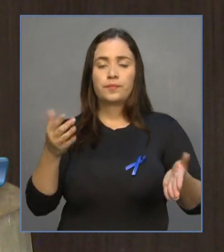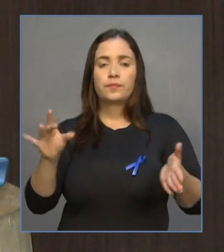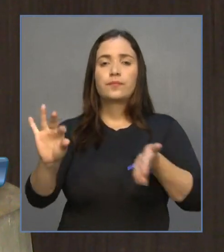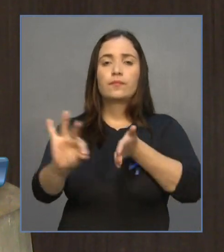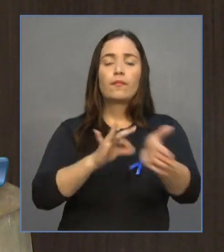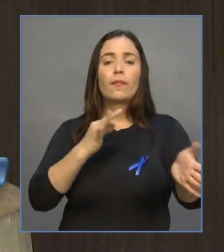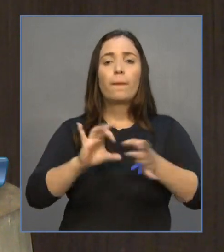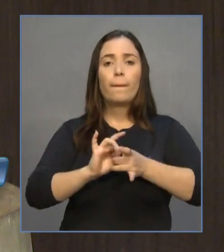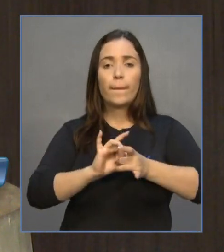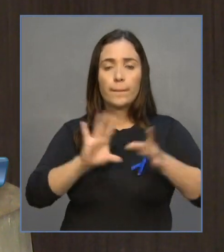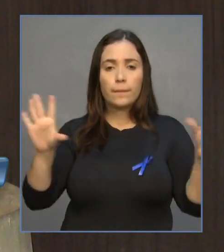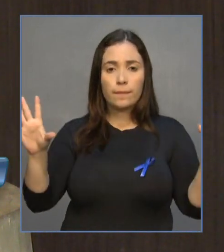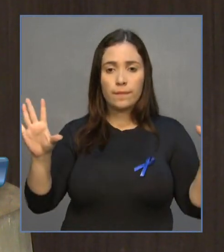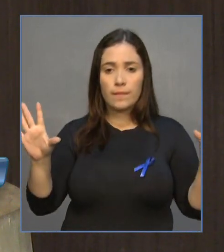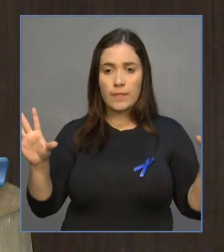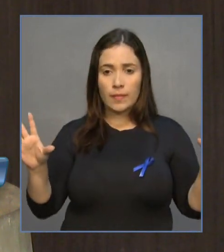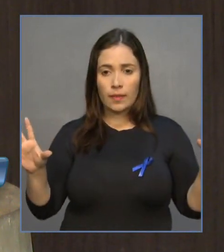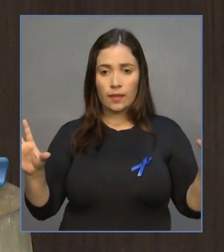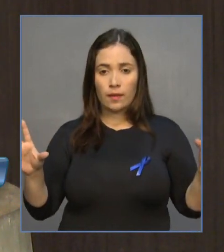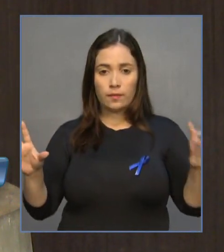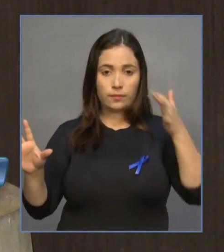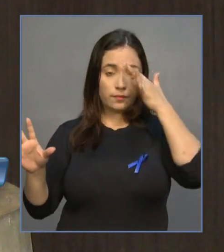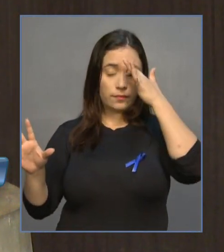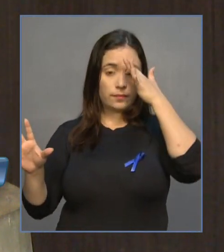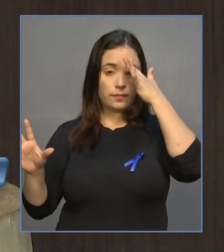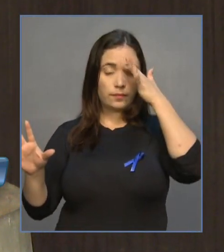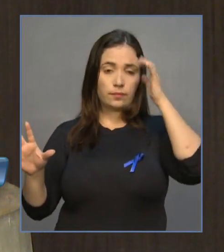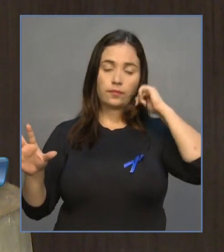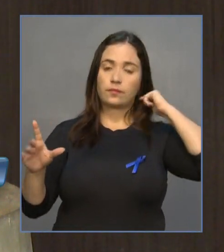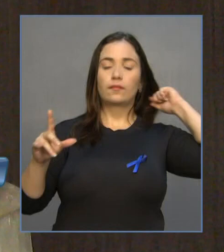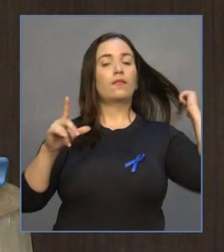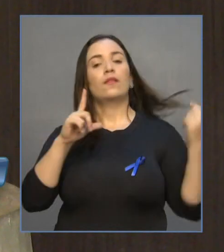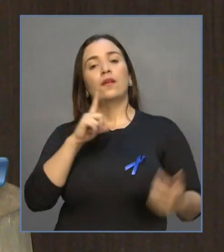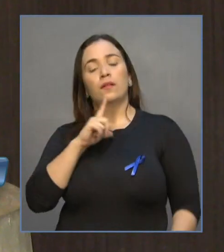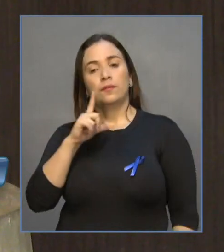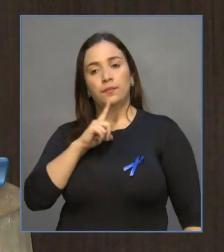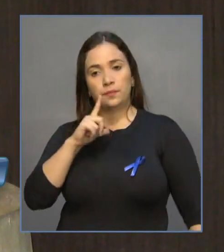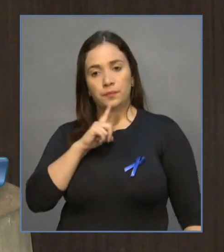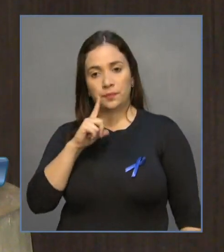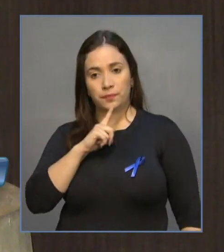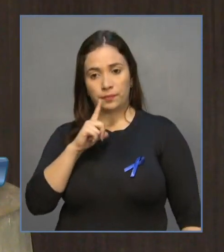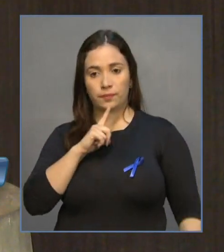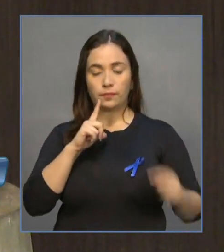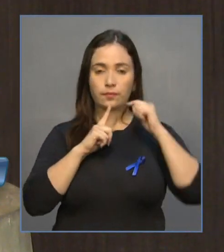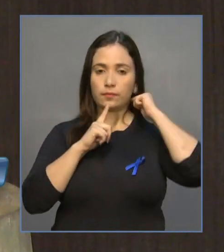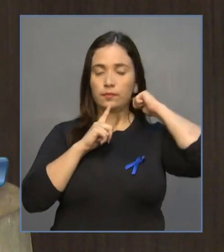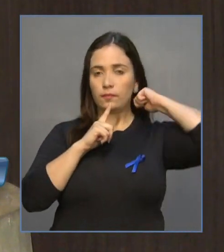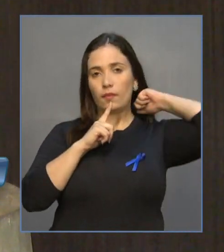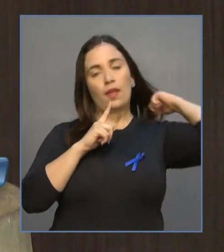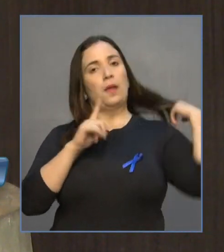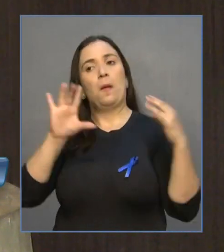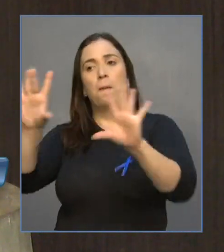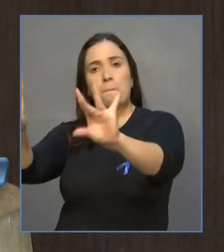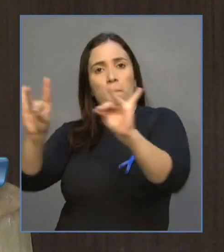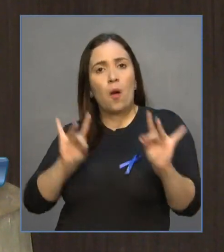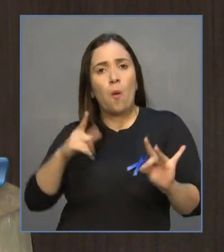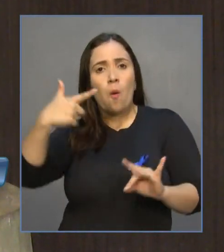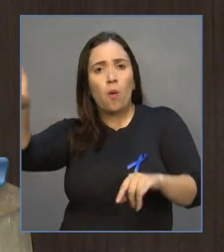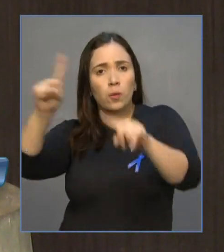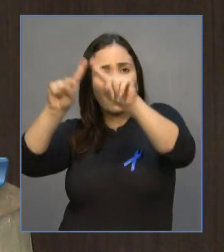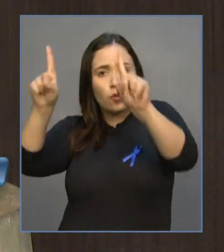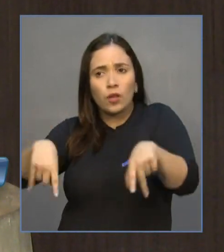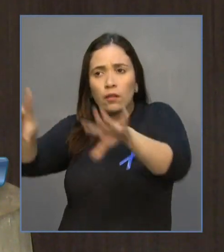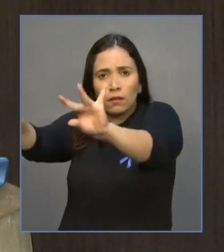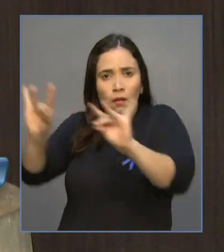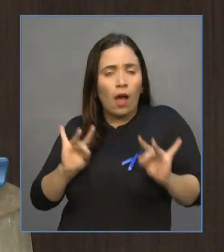de instalação, de ampliação, ela utilizou-se de um estudo de impacto ambiental do Eixão das Águas, a